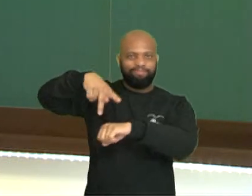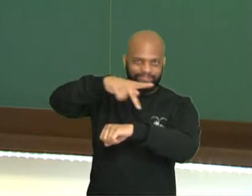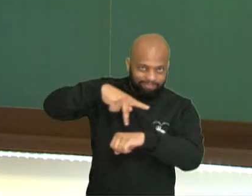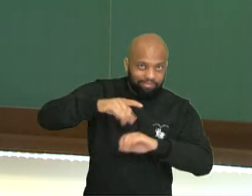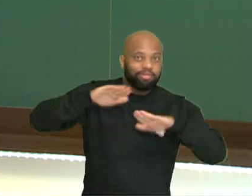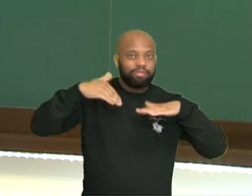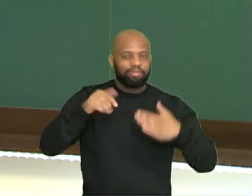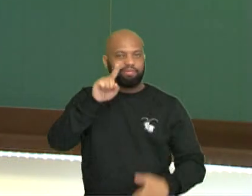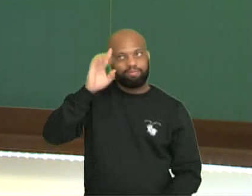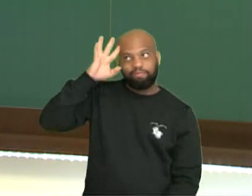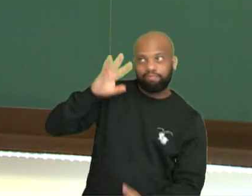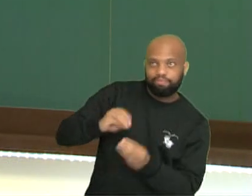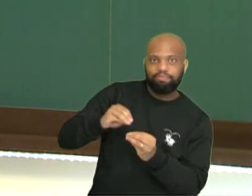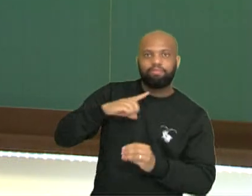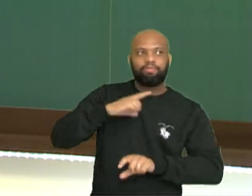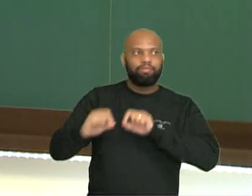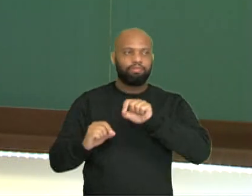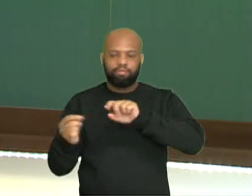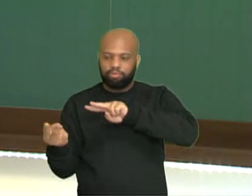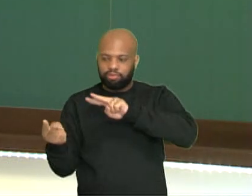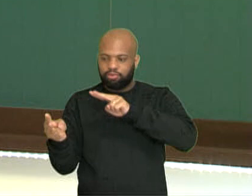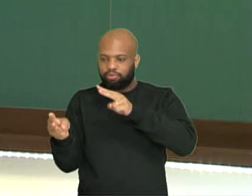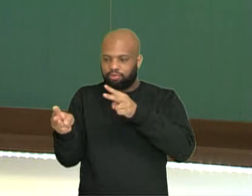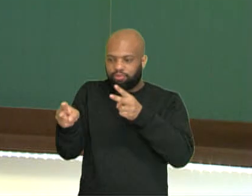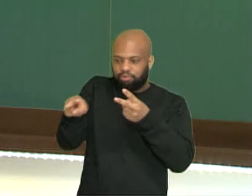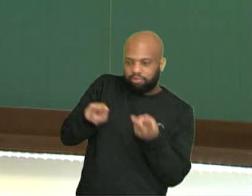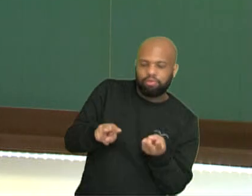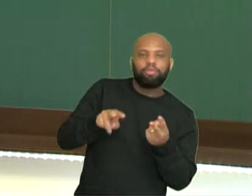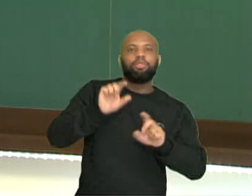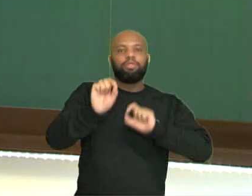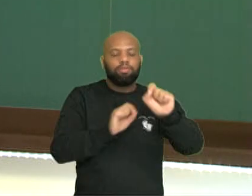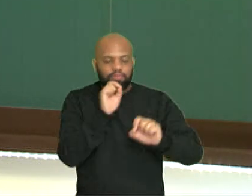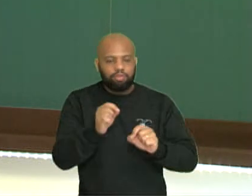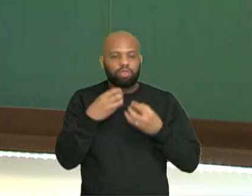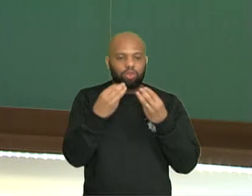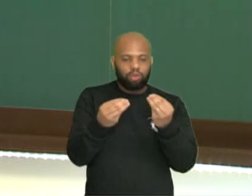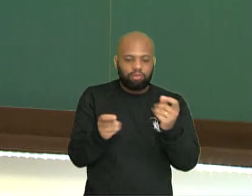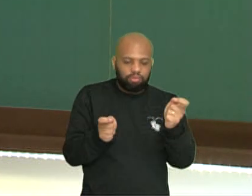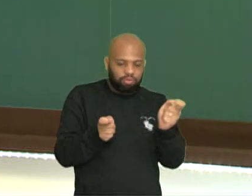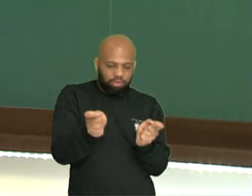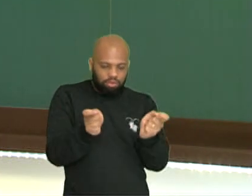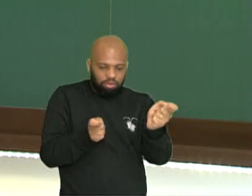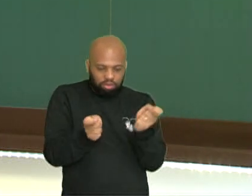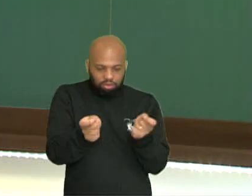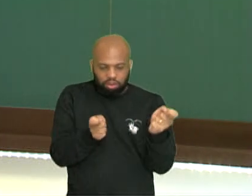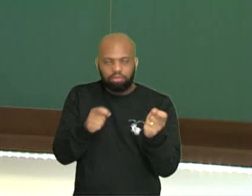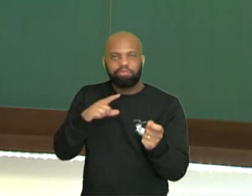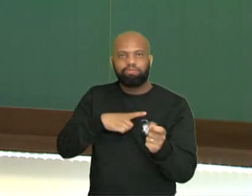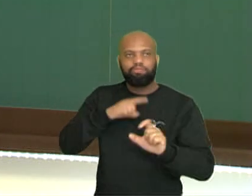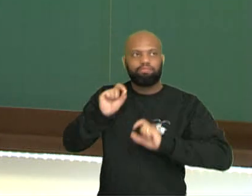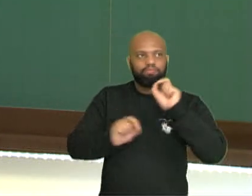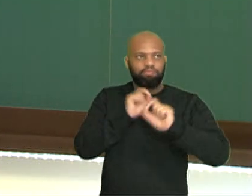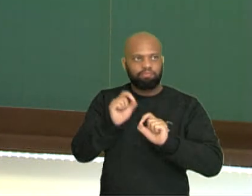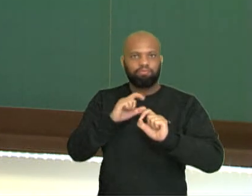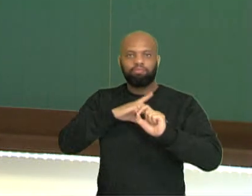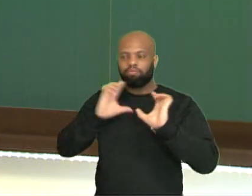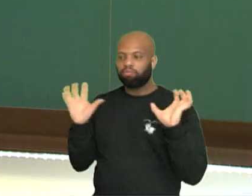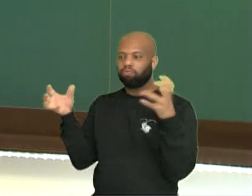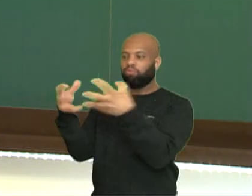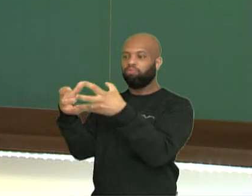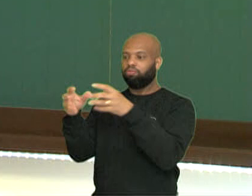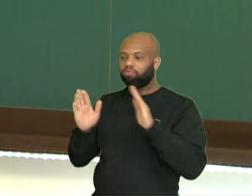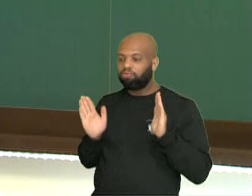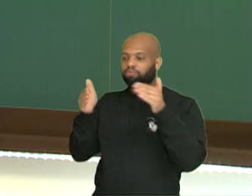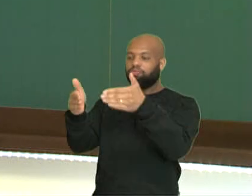noção de que houve uma migração desse processo de controle de uma organização centralizada